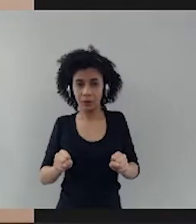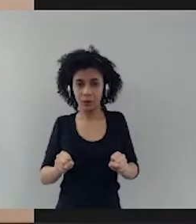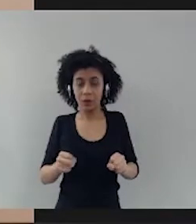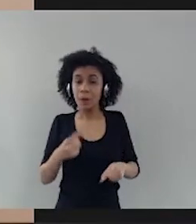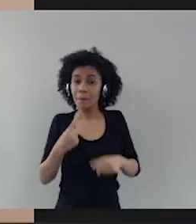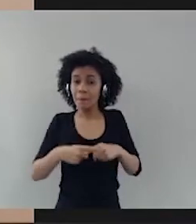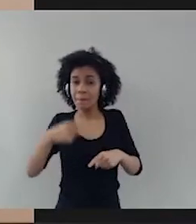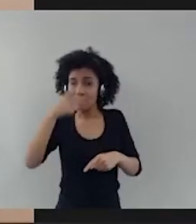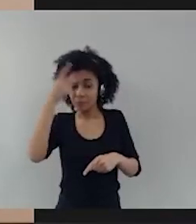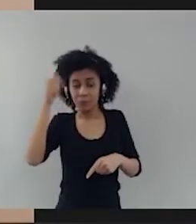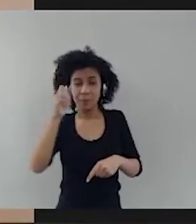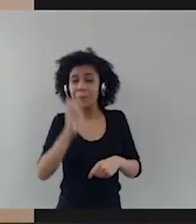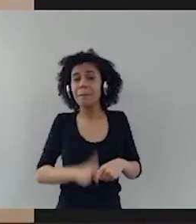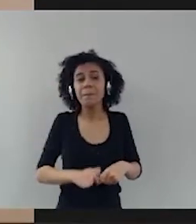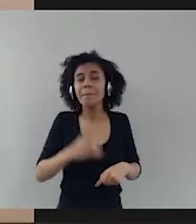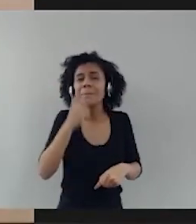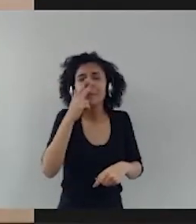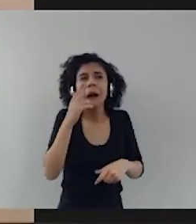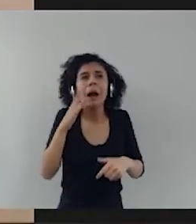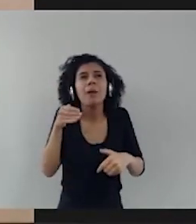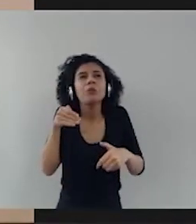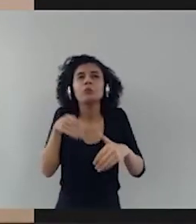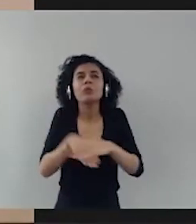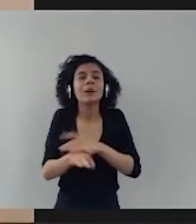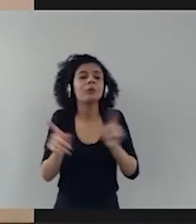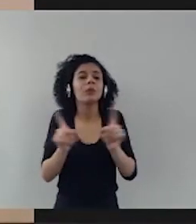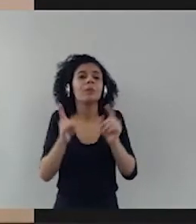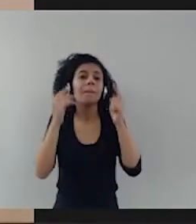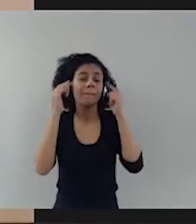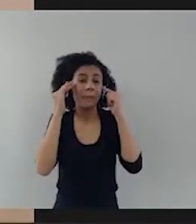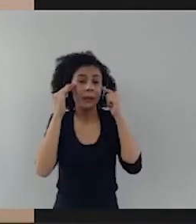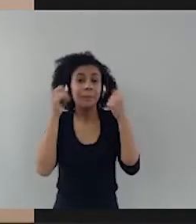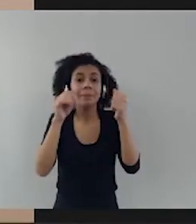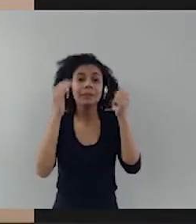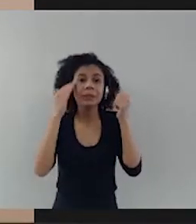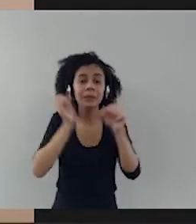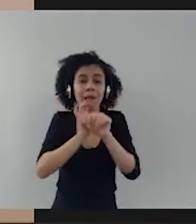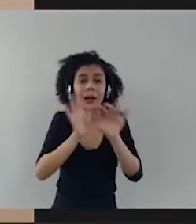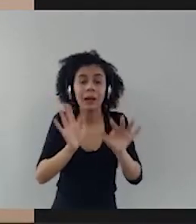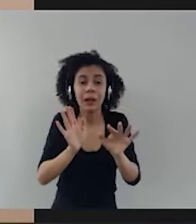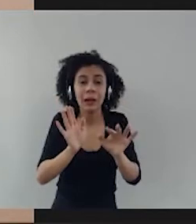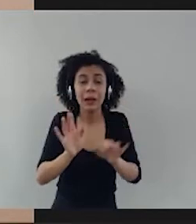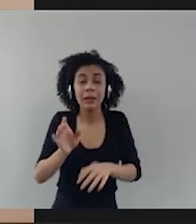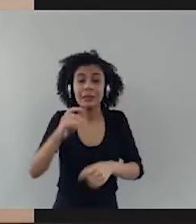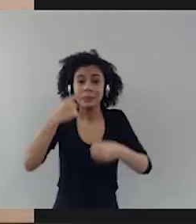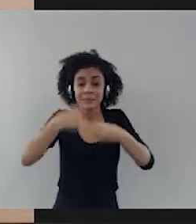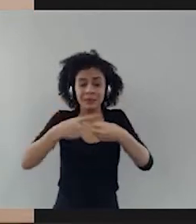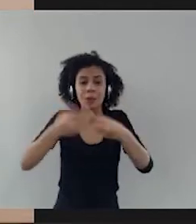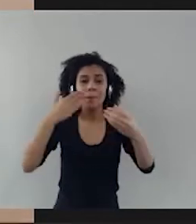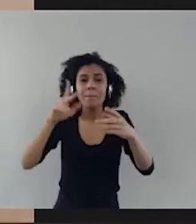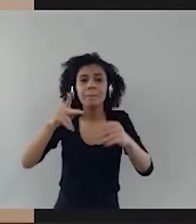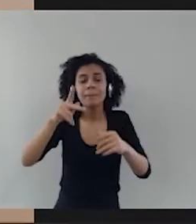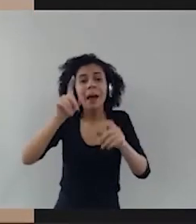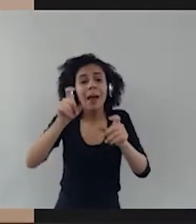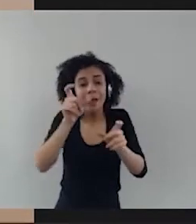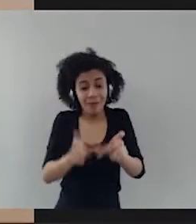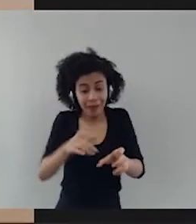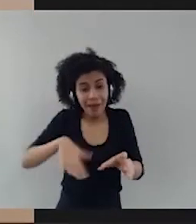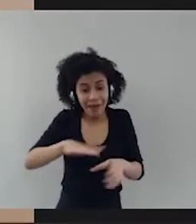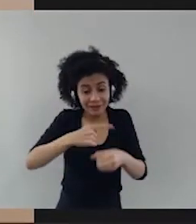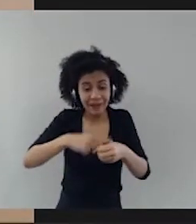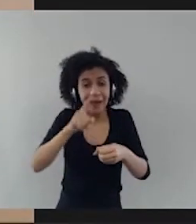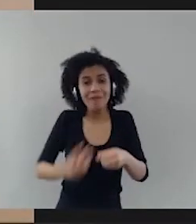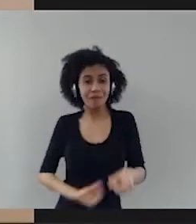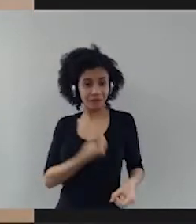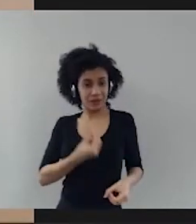pessoas, principalmente no Brasil, não estão acostumadas a pensar. A cidade é um ser pulsante, né? É um ser vivo,